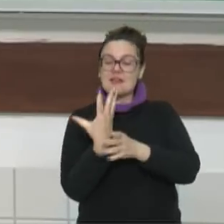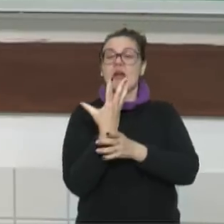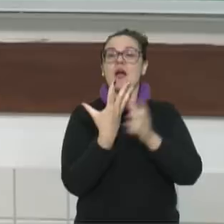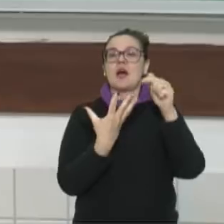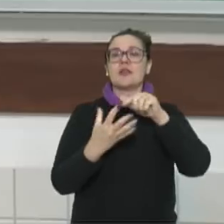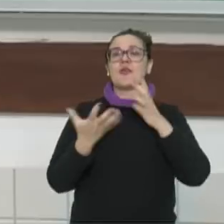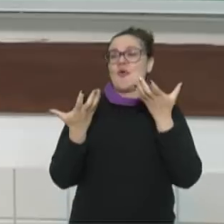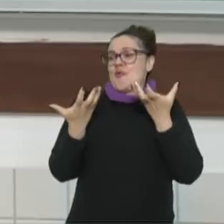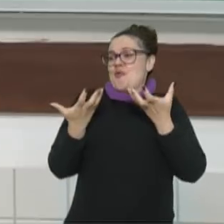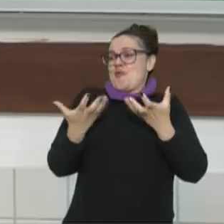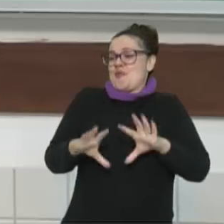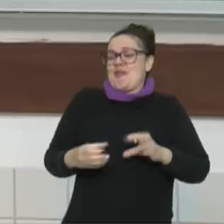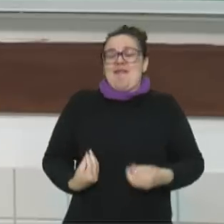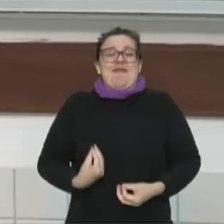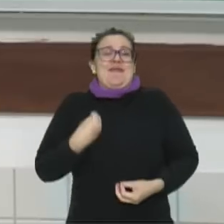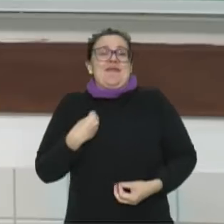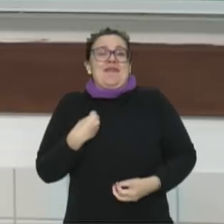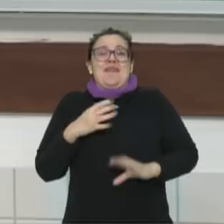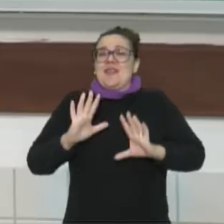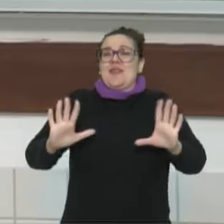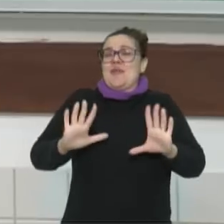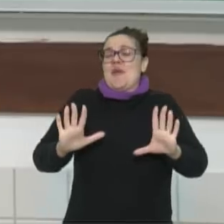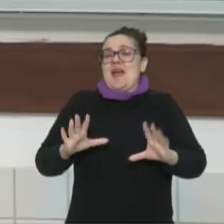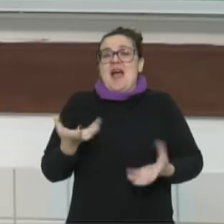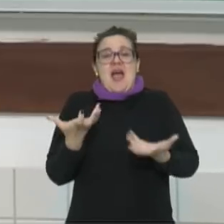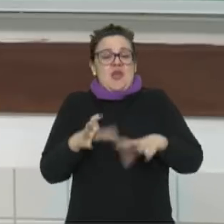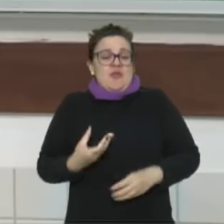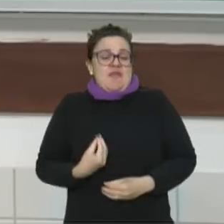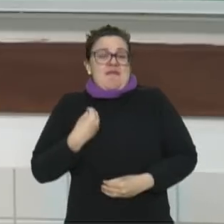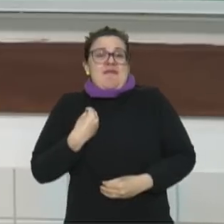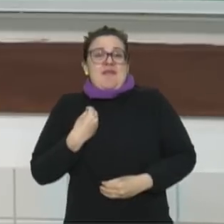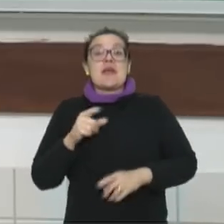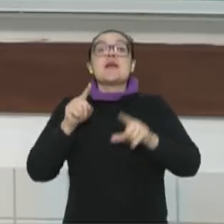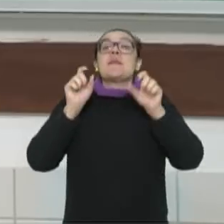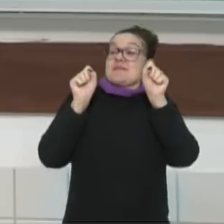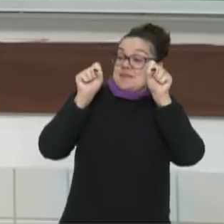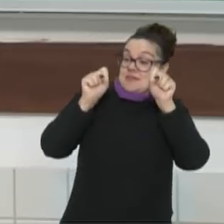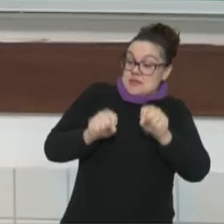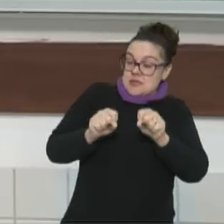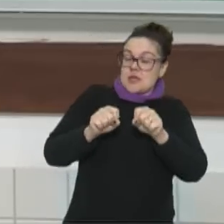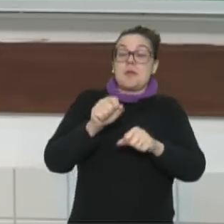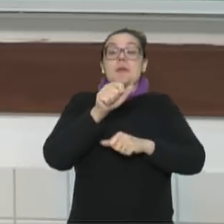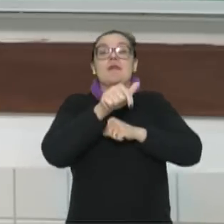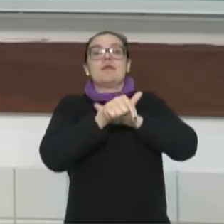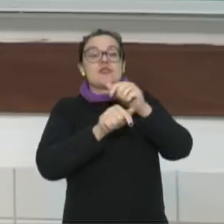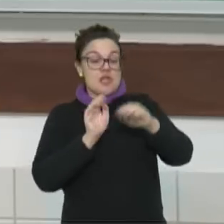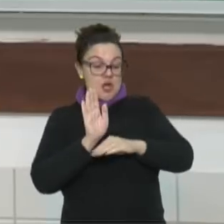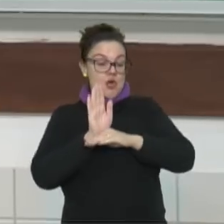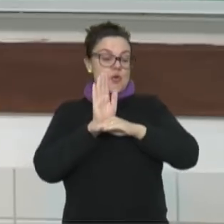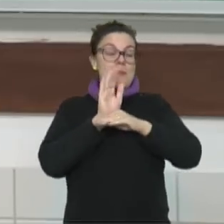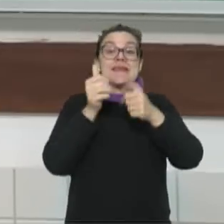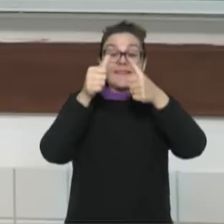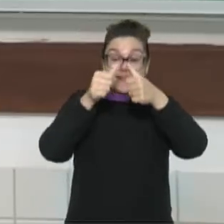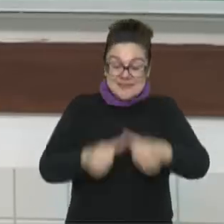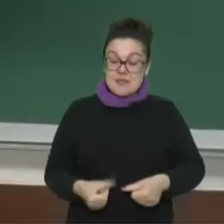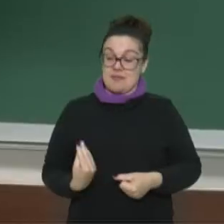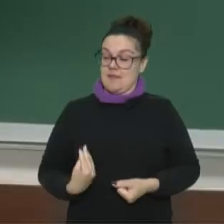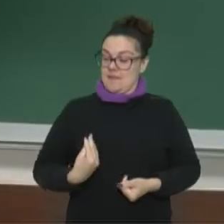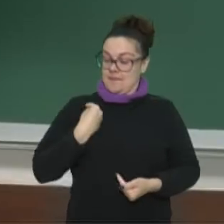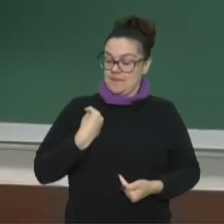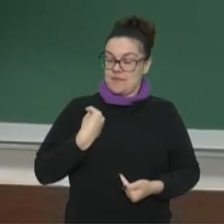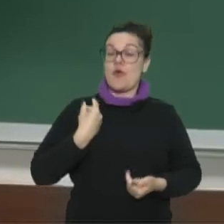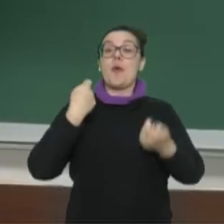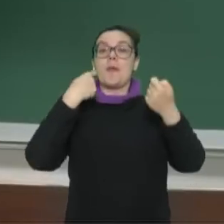significa que ele não queira mais viver, não é essa a questão. E sim que para ser vivo, para estar vivo, ele